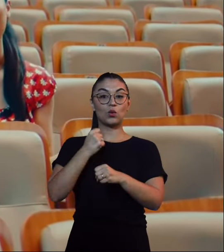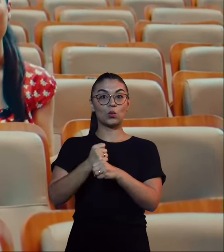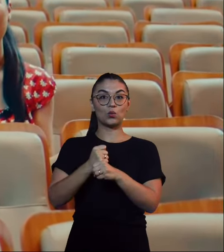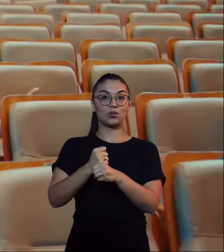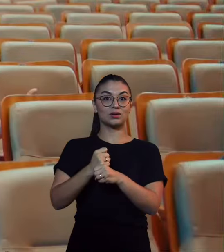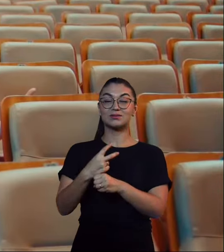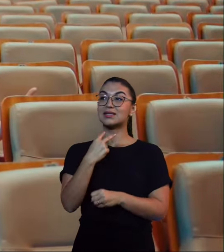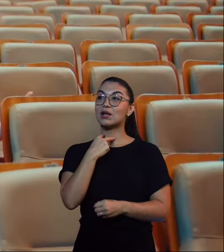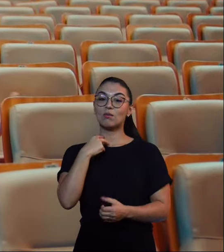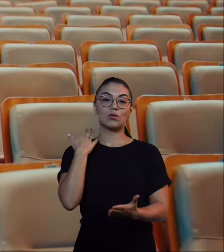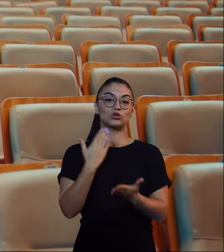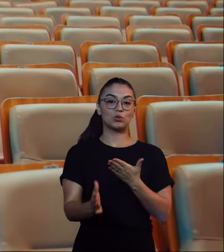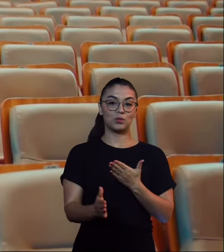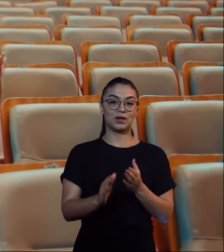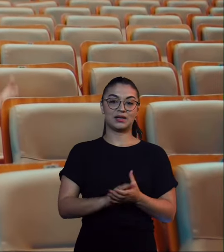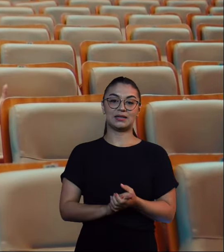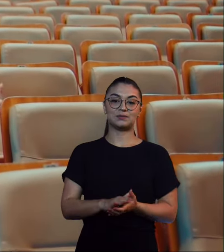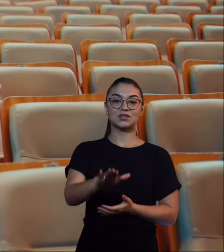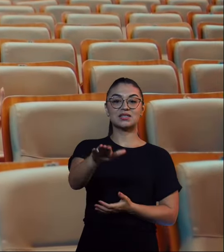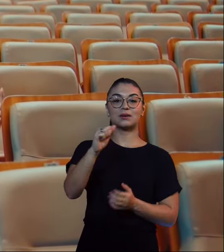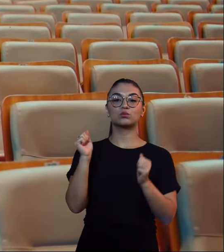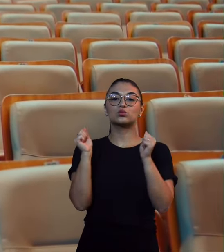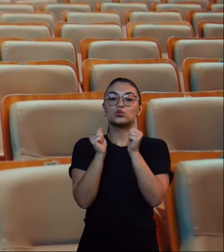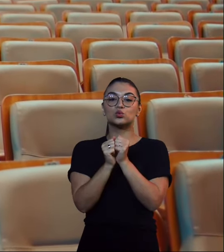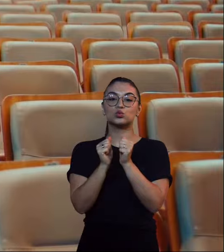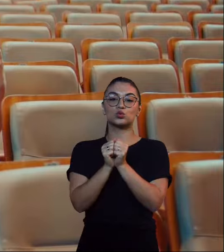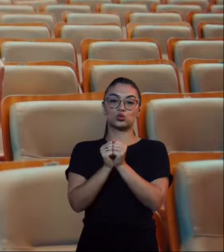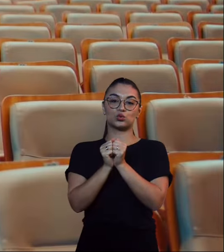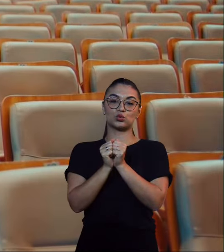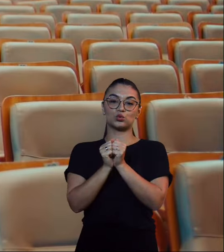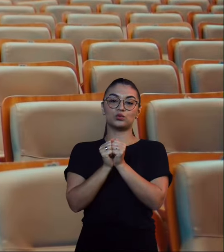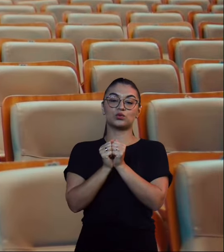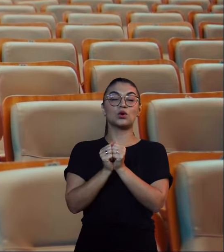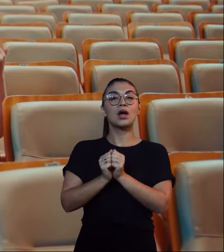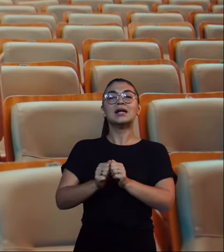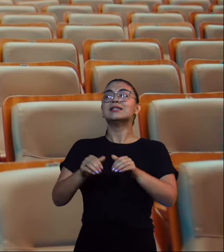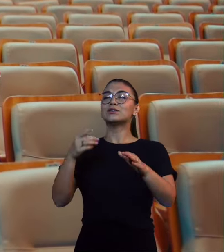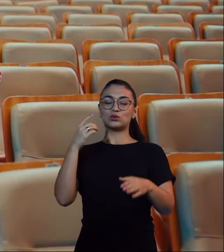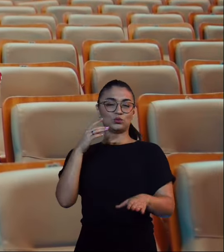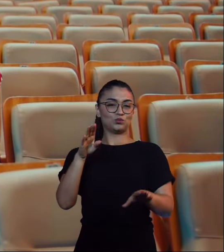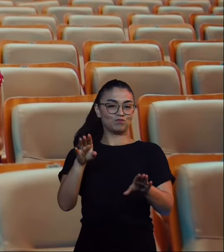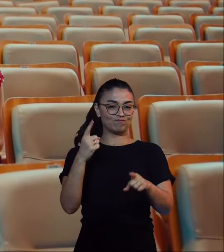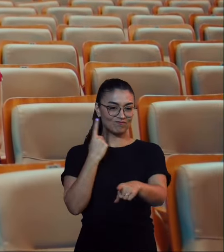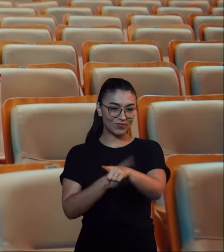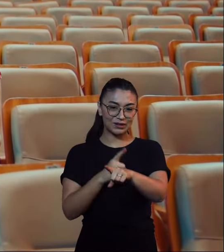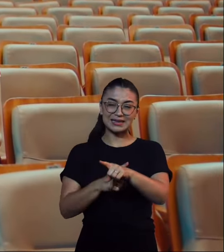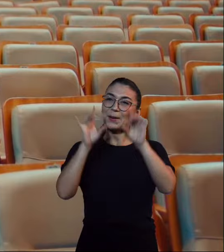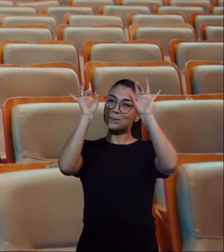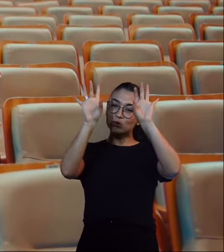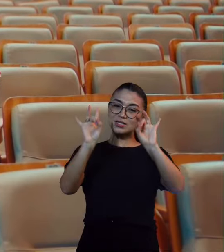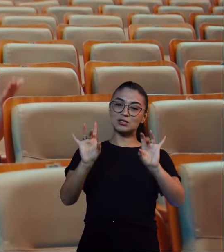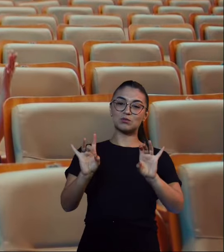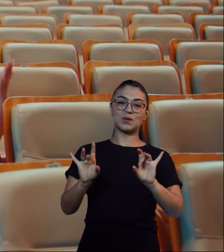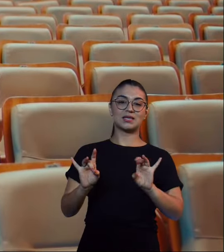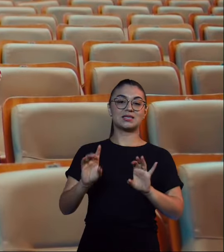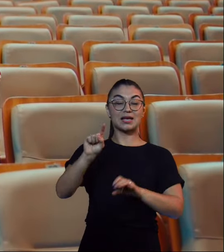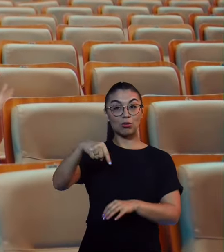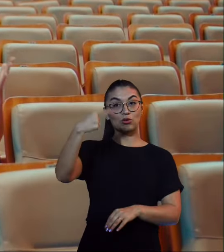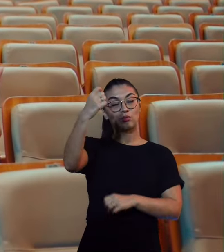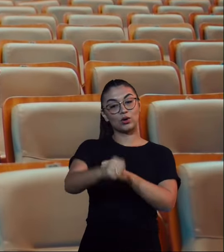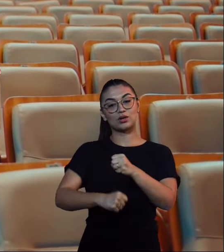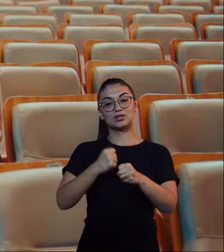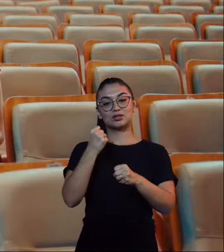deixar de participar dessa conferência, que ela é tipo um esquenta pro nosso ano. A gente vai receber algo fresco, novo do Senhor, pra gente poder começar o nosso ano muito